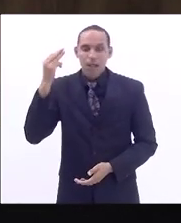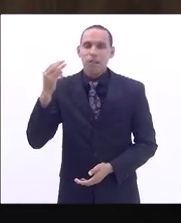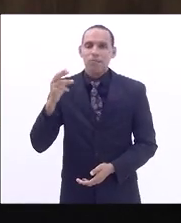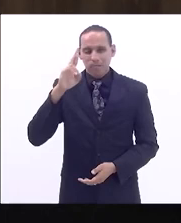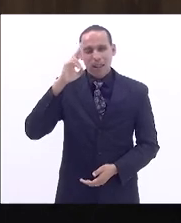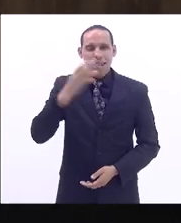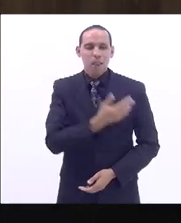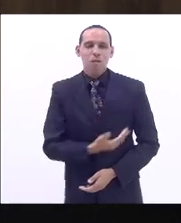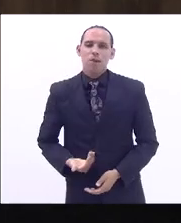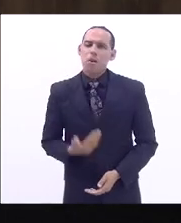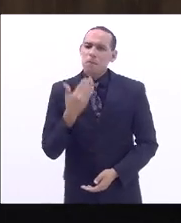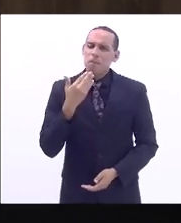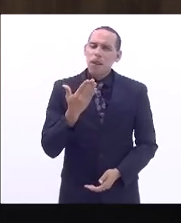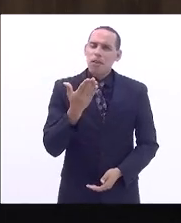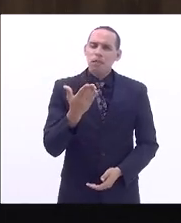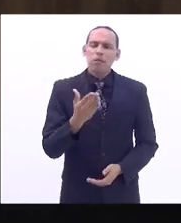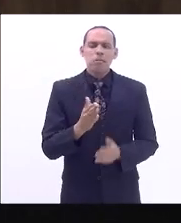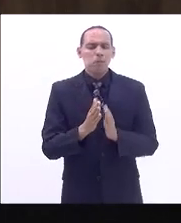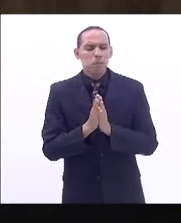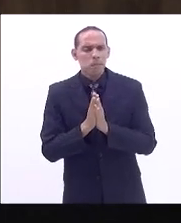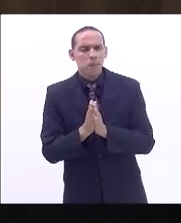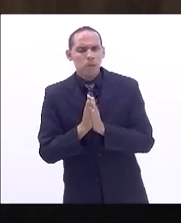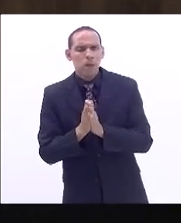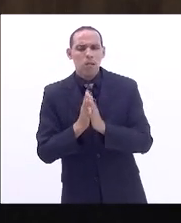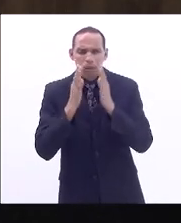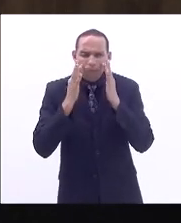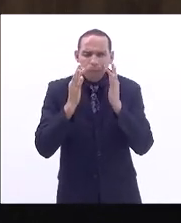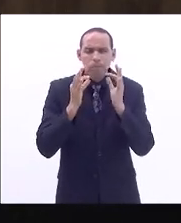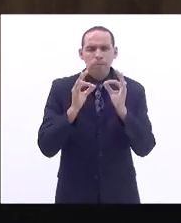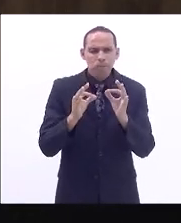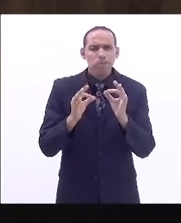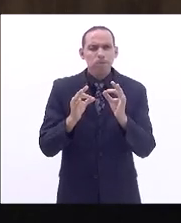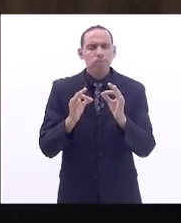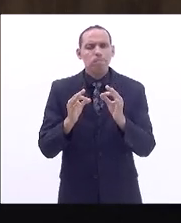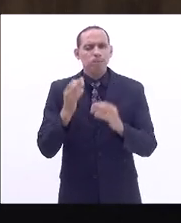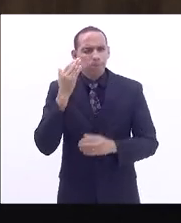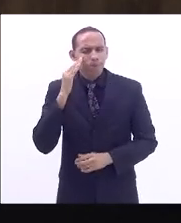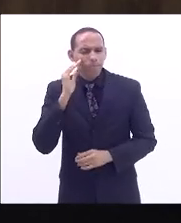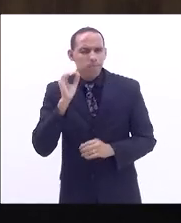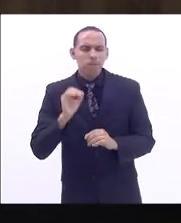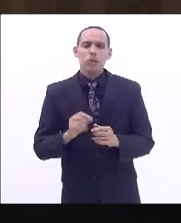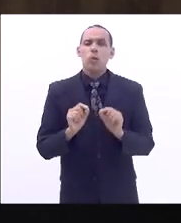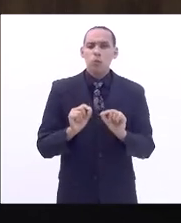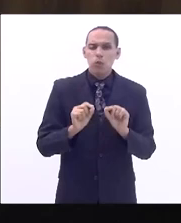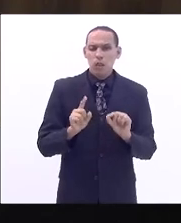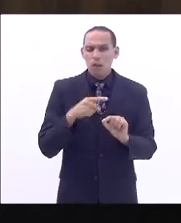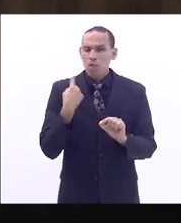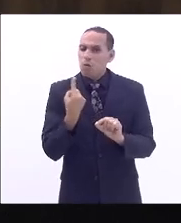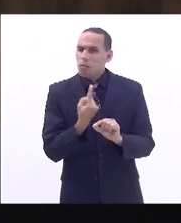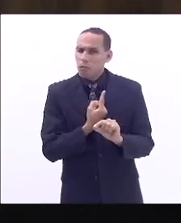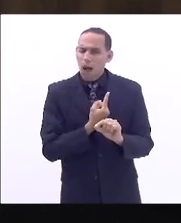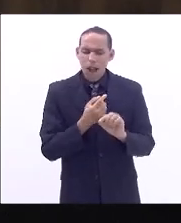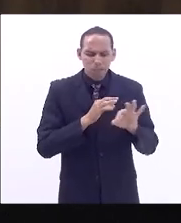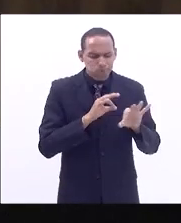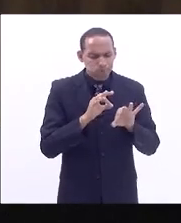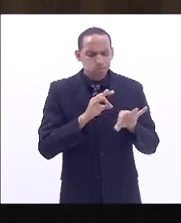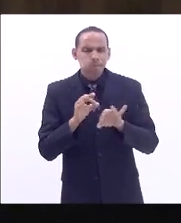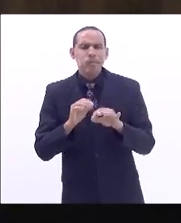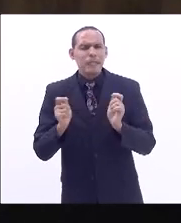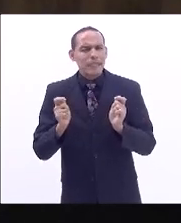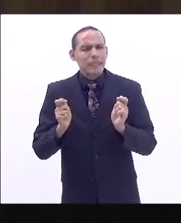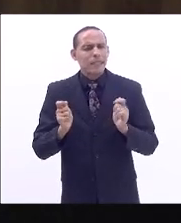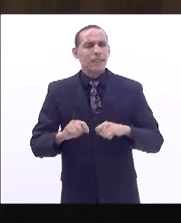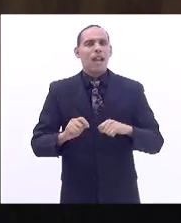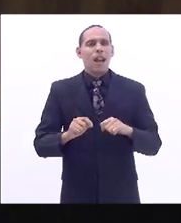a vossa excelência toda compreensão toda atenção fizemos no limite do que poderíamos fazer